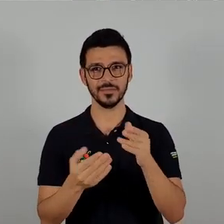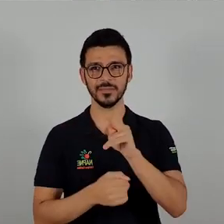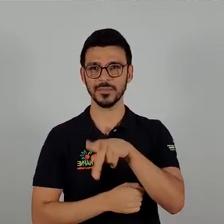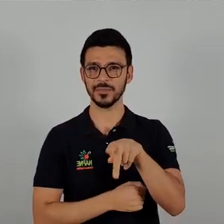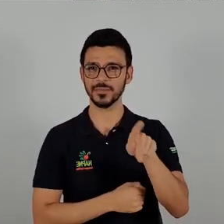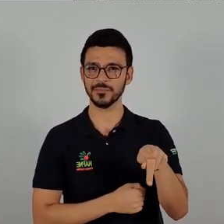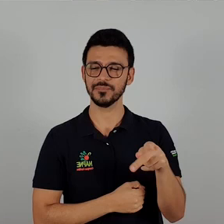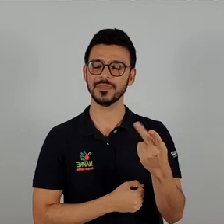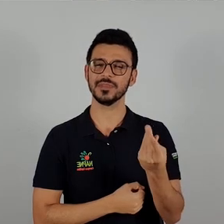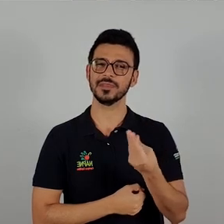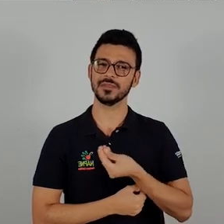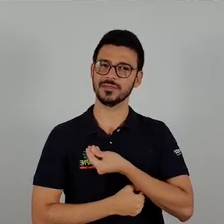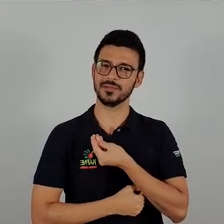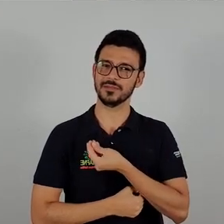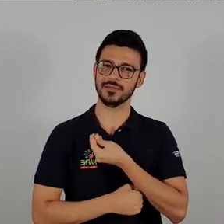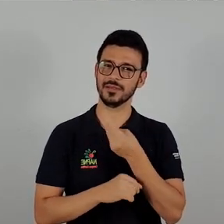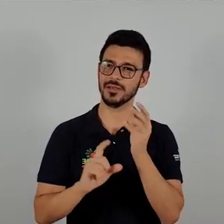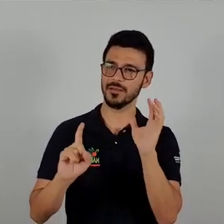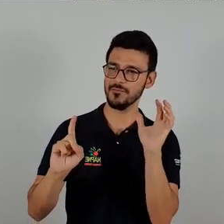da minha ex-aluna.